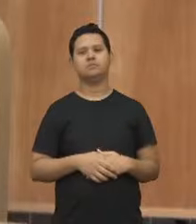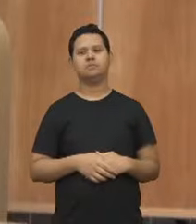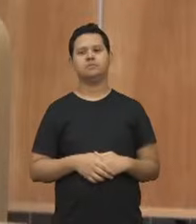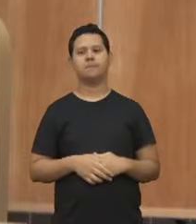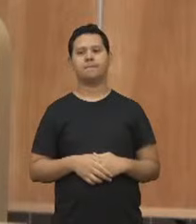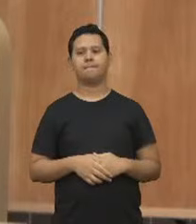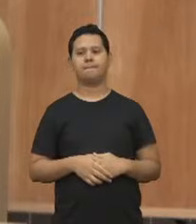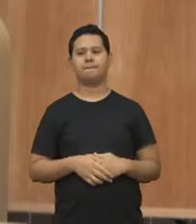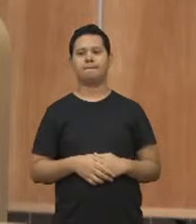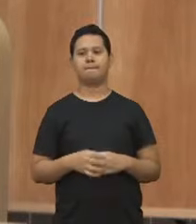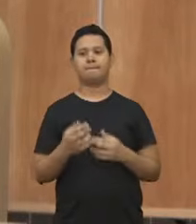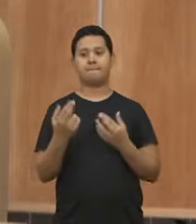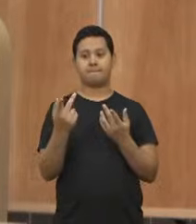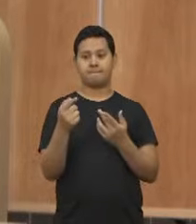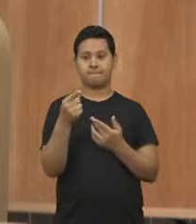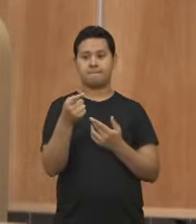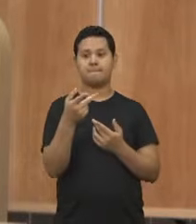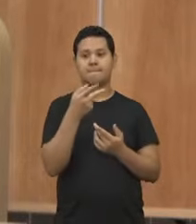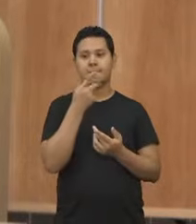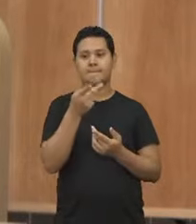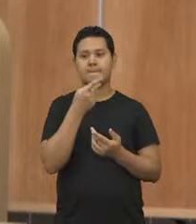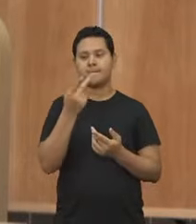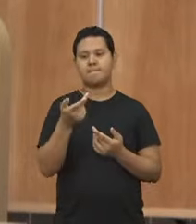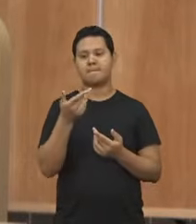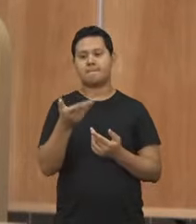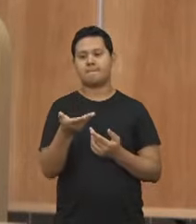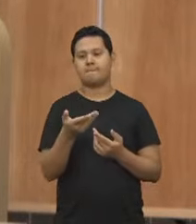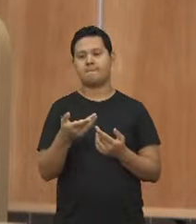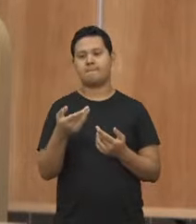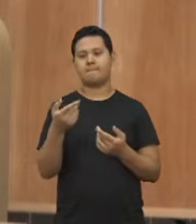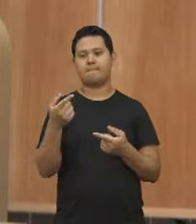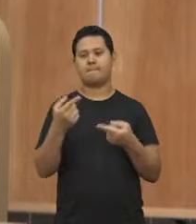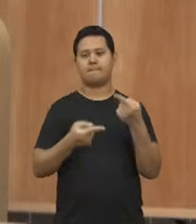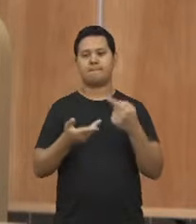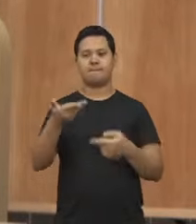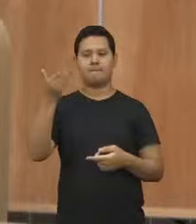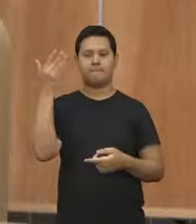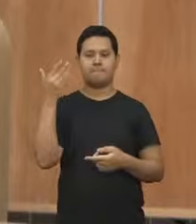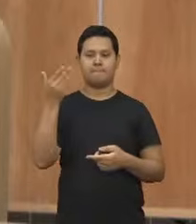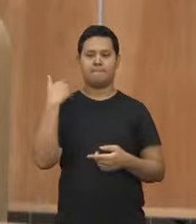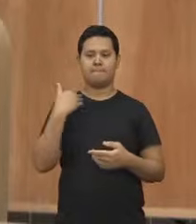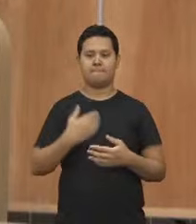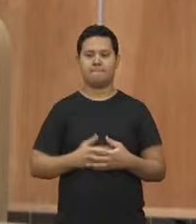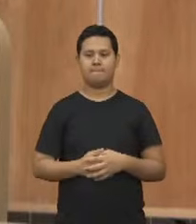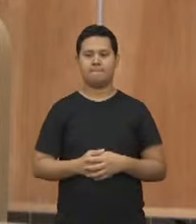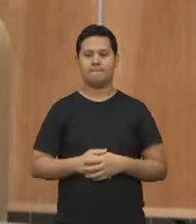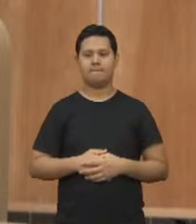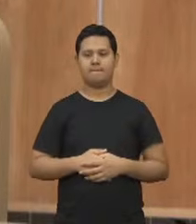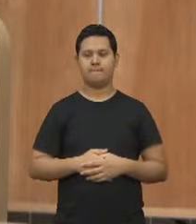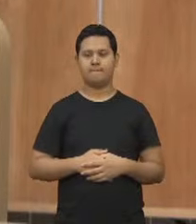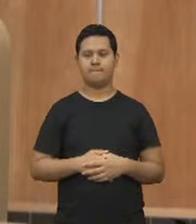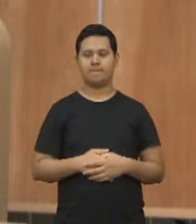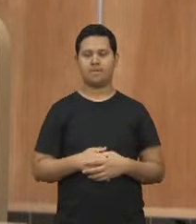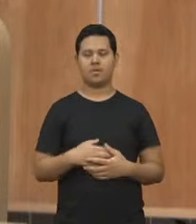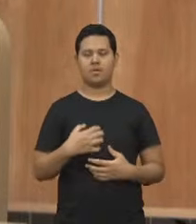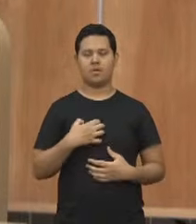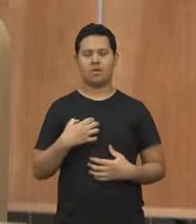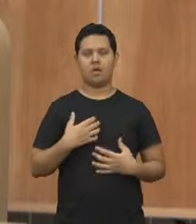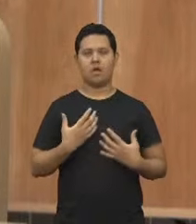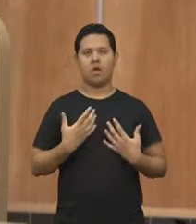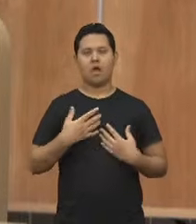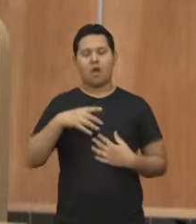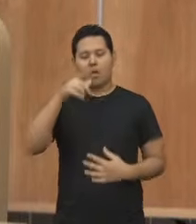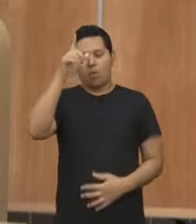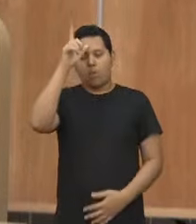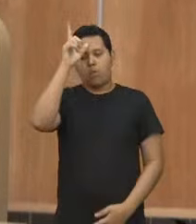as mesmas palavras que eu falei na sessão passada, nos dá uma tranquilidade